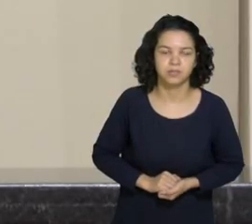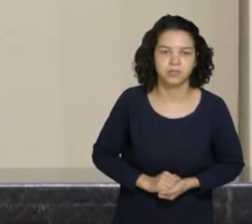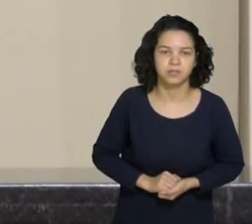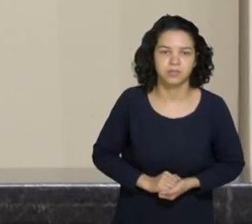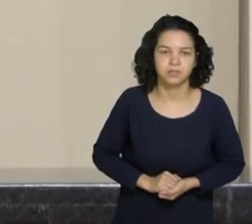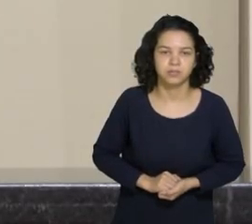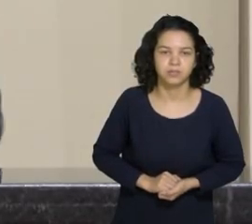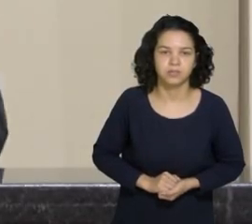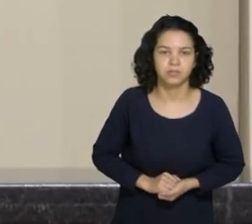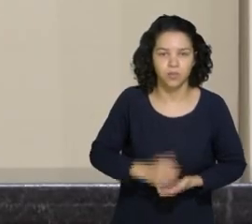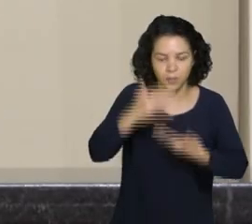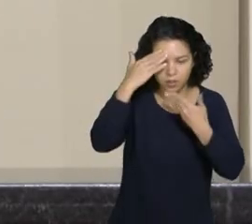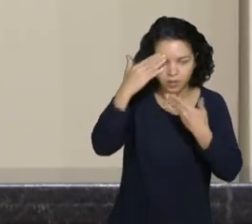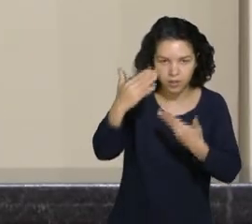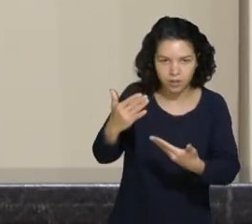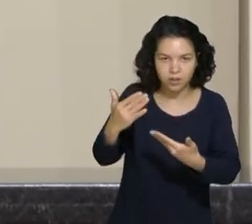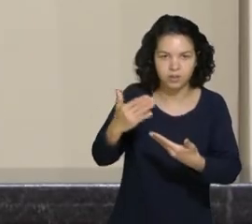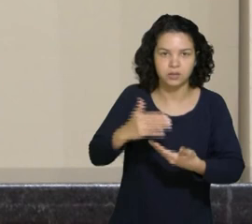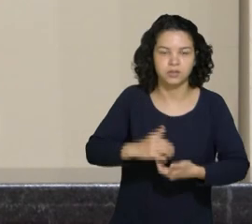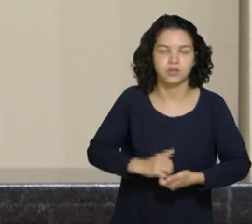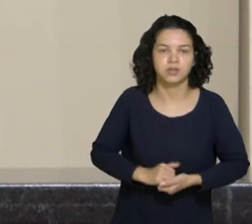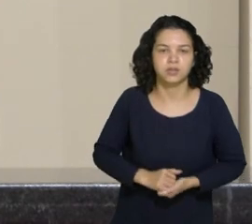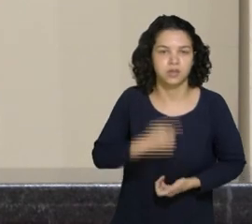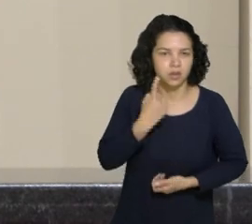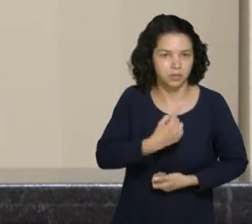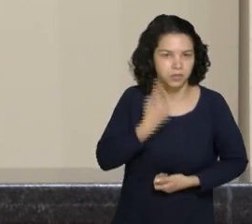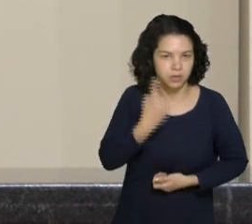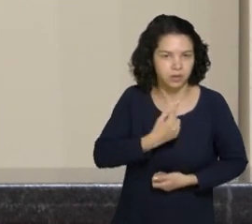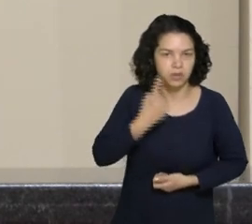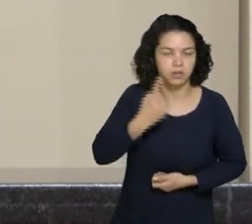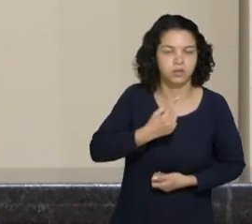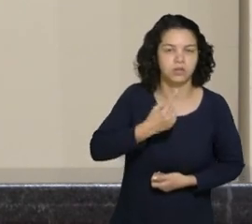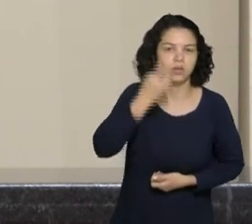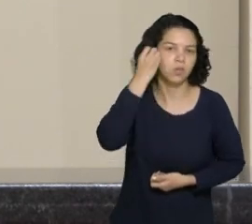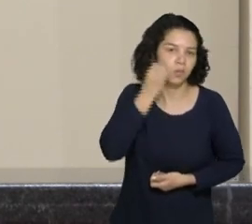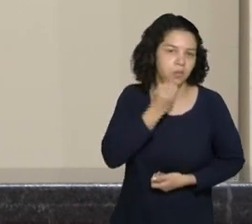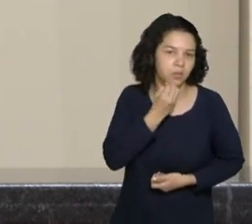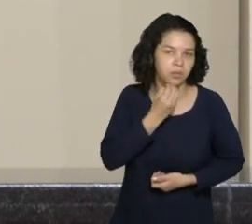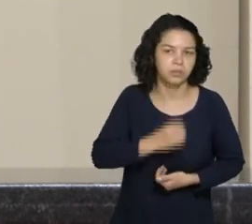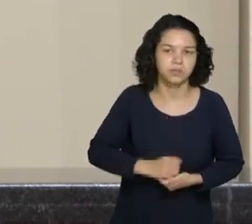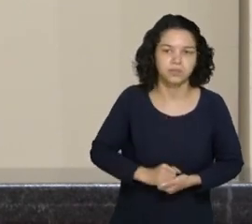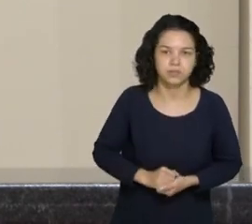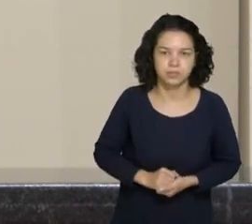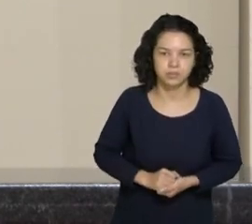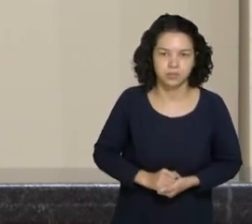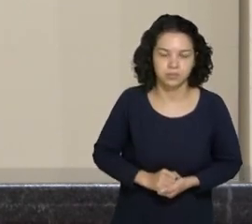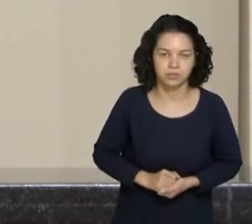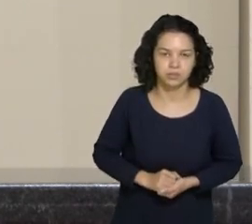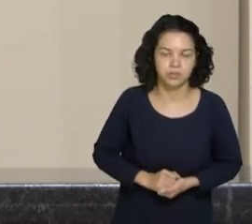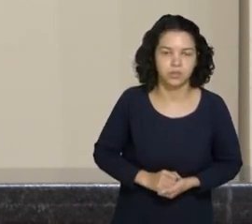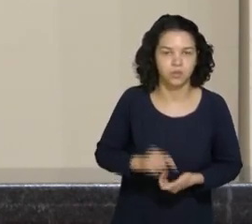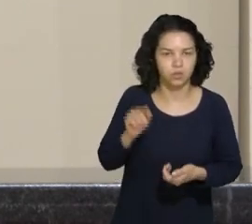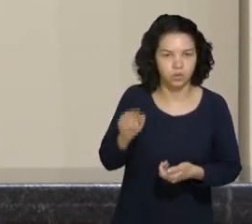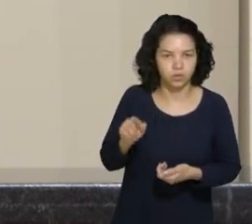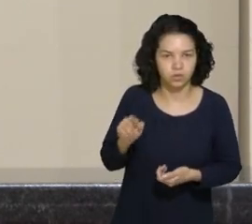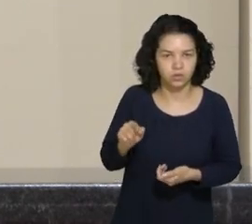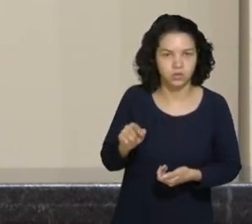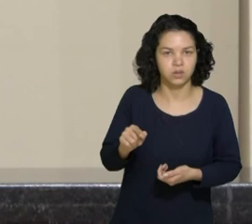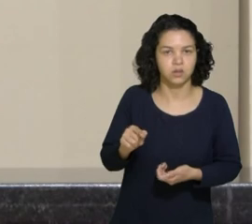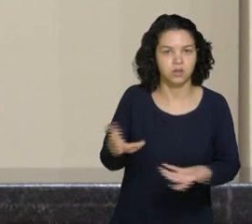e obrigado Deputado Osmar Vicentin isso a